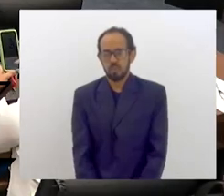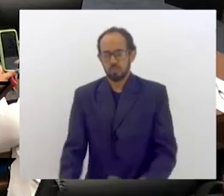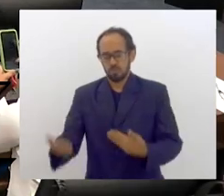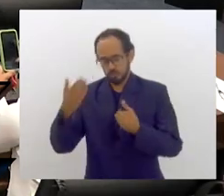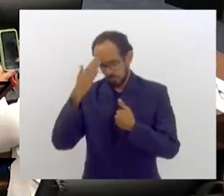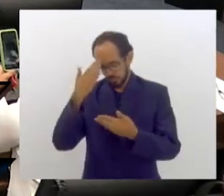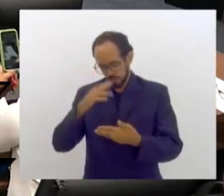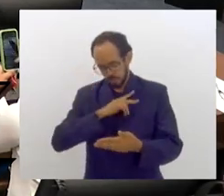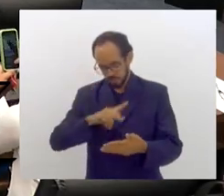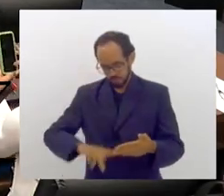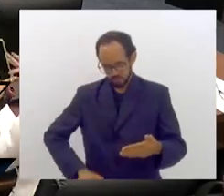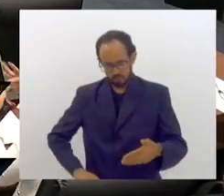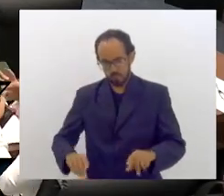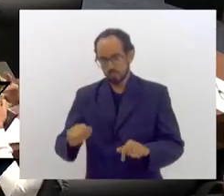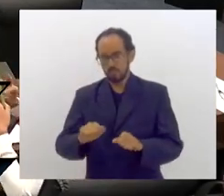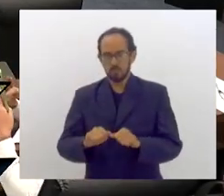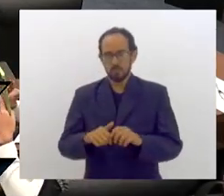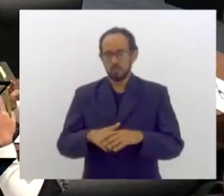Muito.